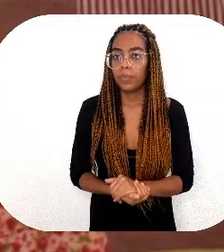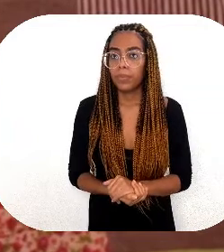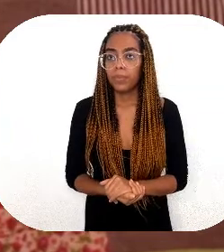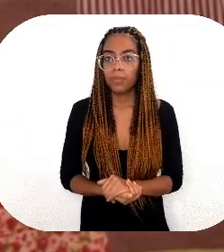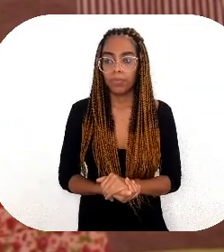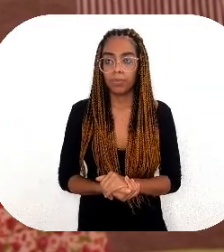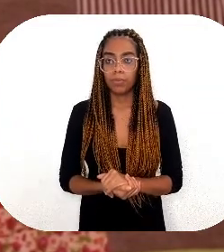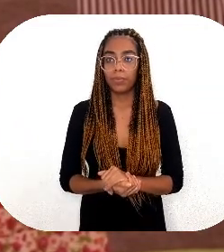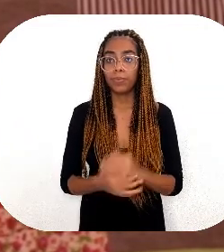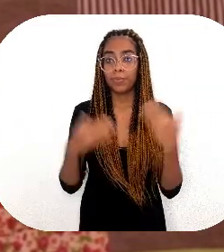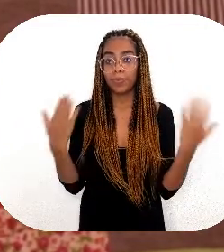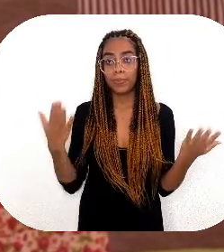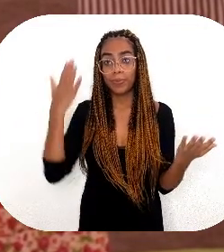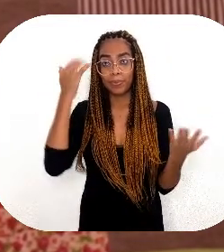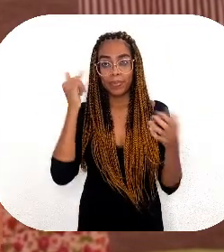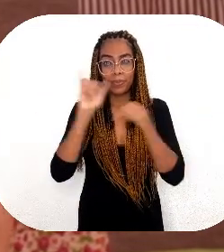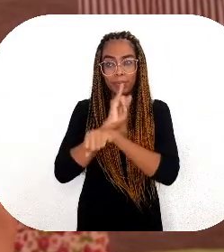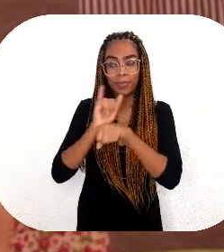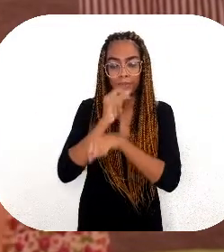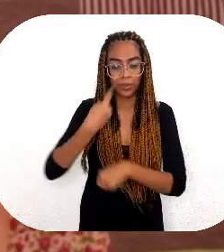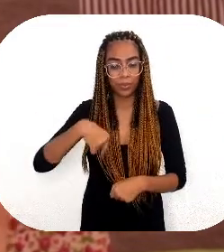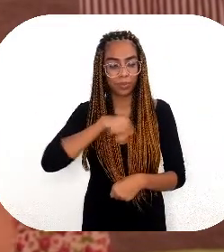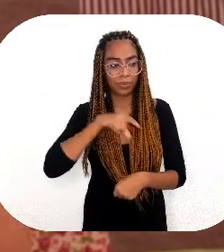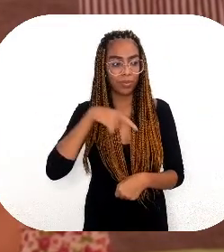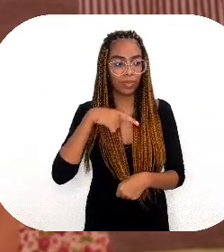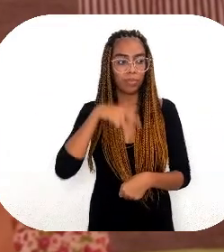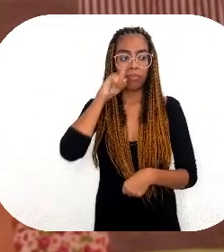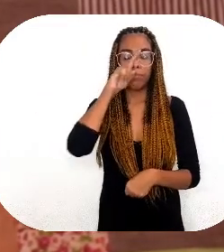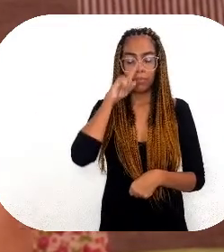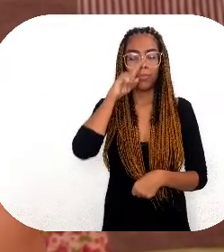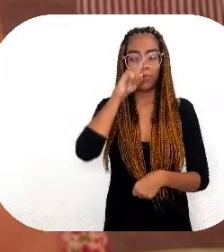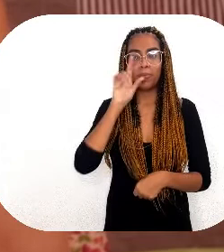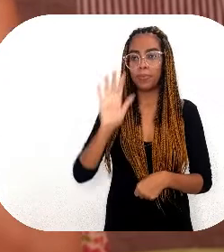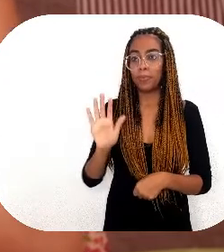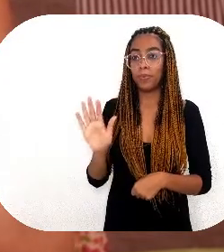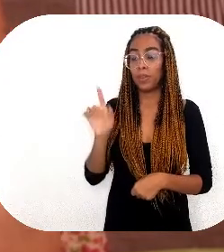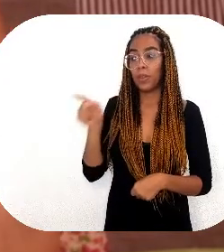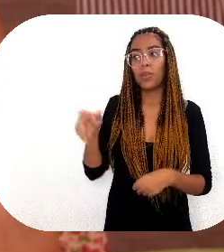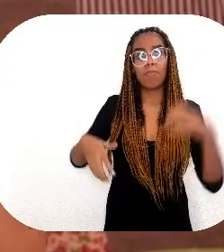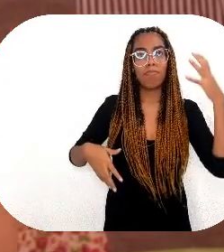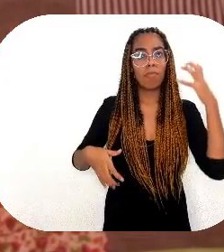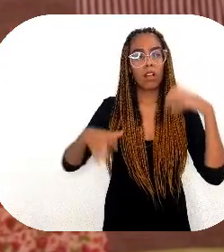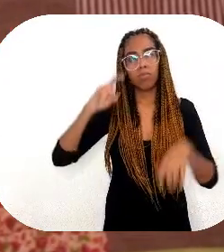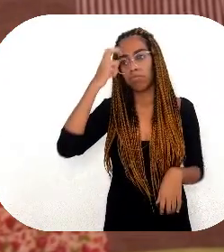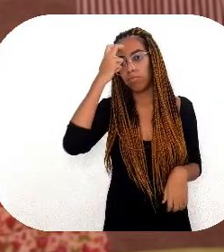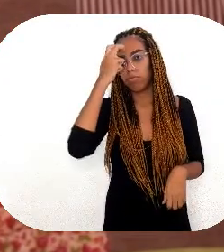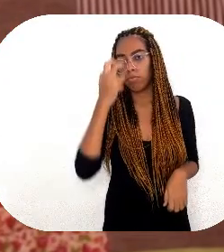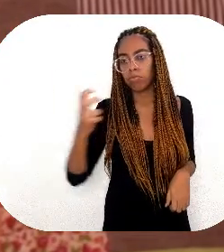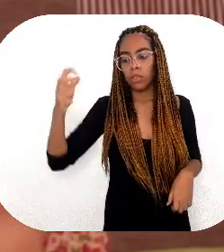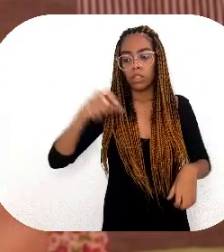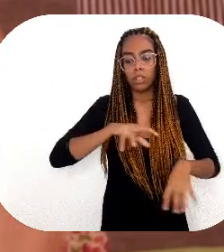uma ideia. Dessas ideias que a gente tem quando está correndo perigo. Pois o macaquinho teve